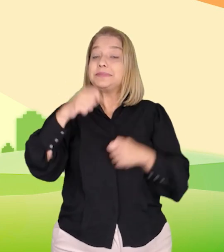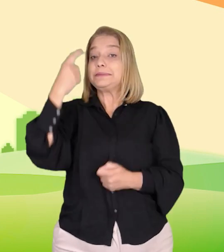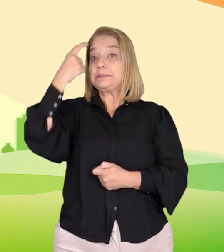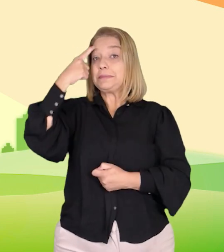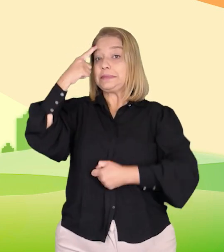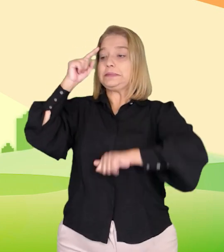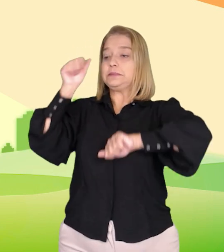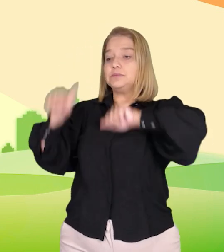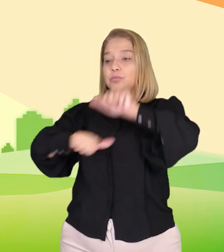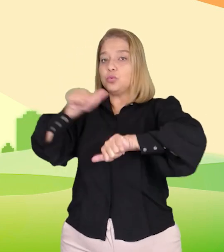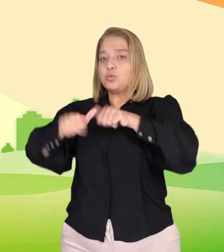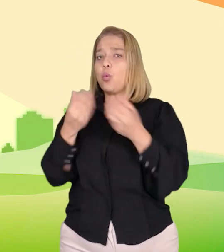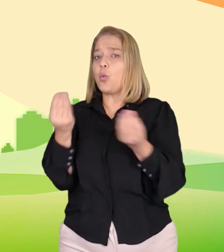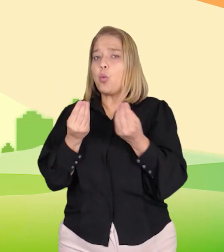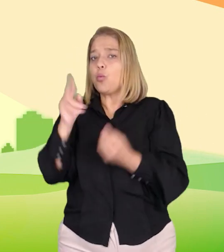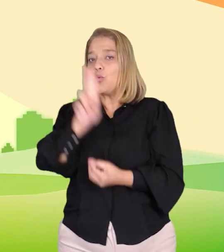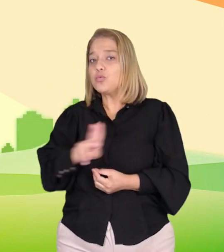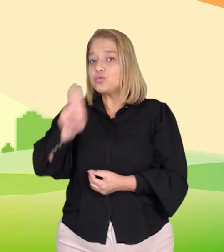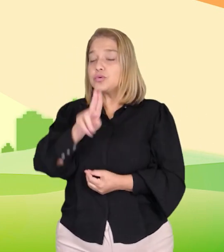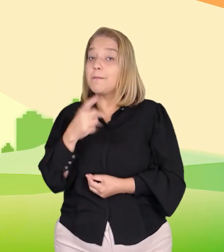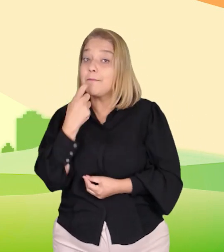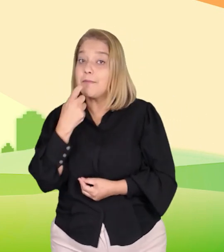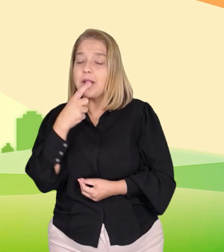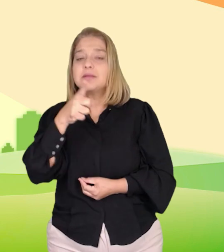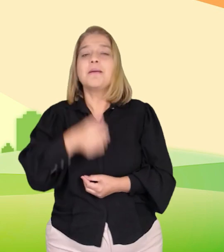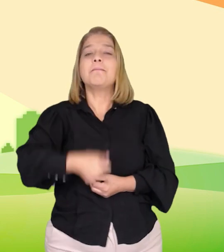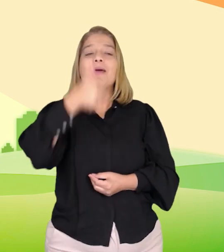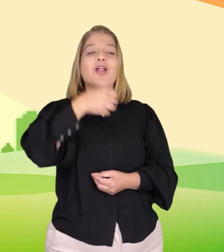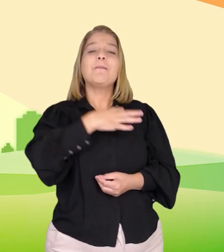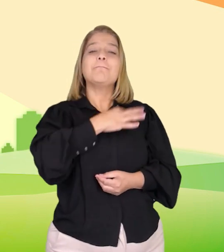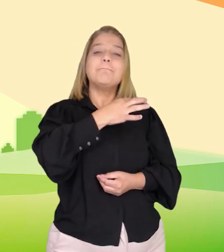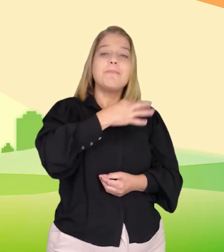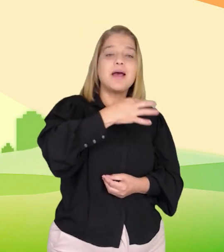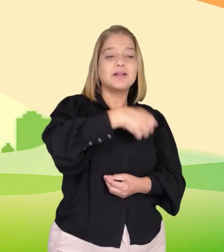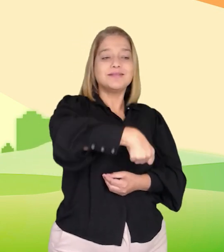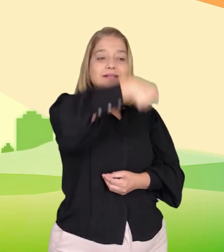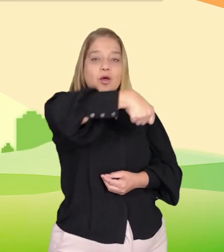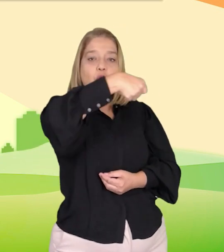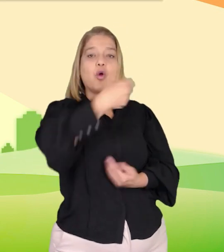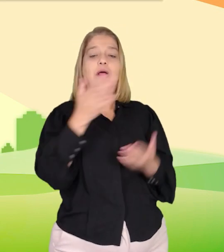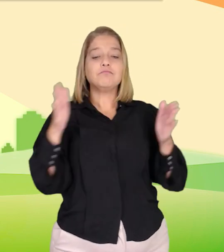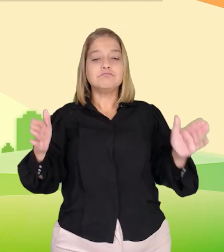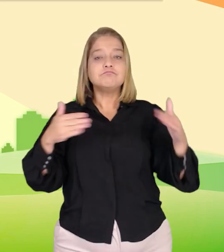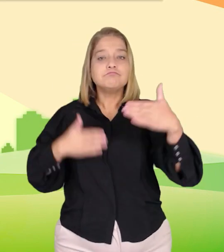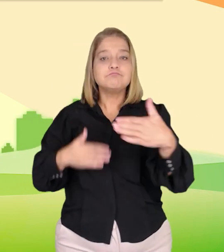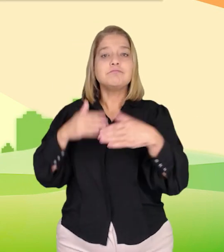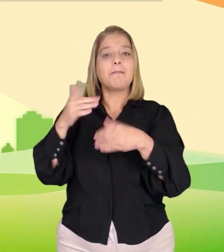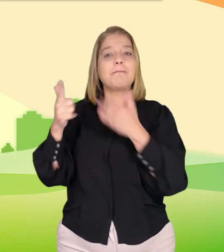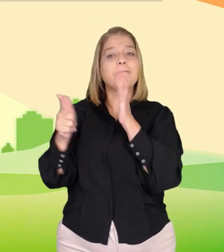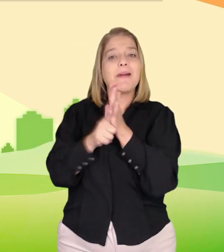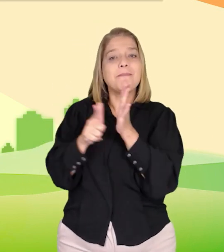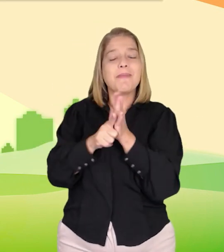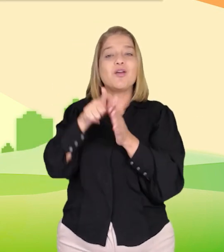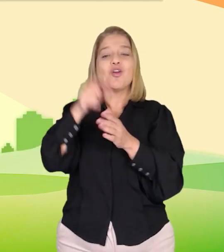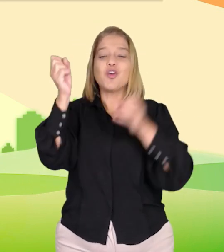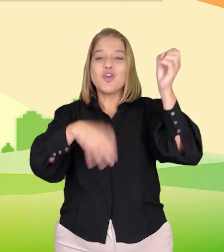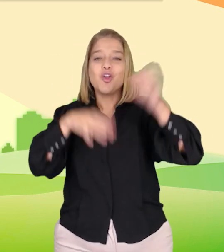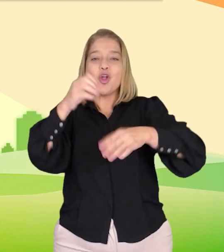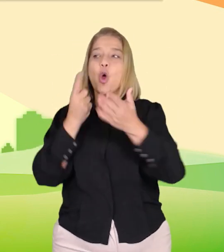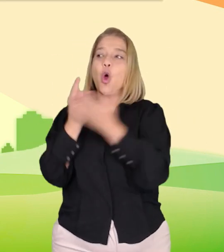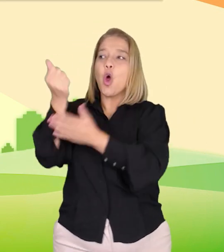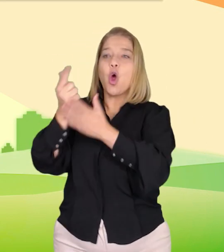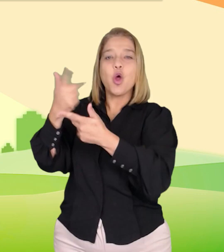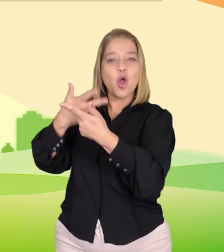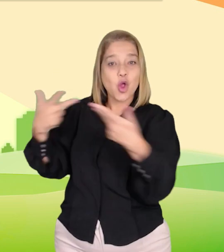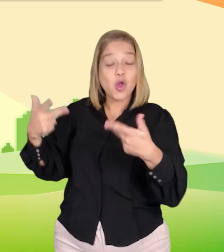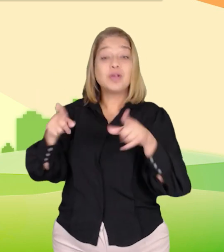pessoal. Precisamos repensar o uso do plástico. Prefira sacolas de pano ou caixas de papelão